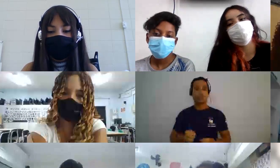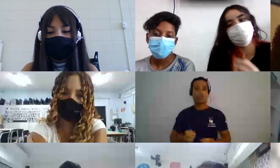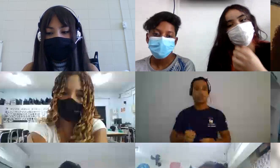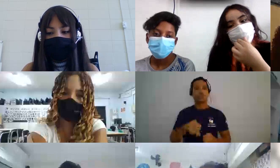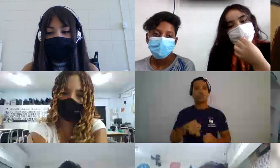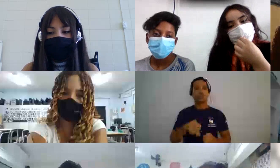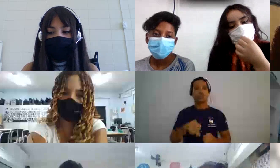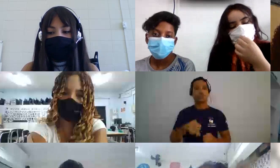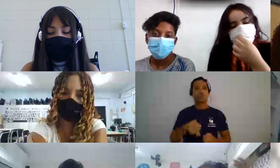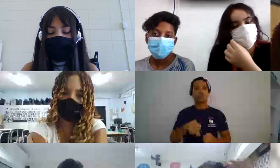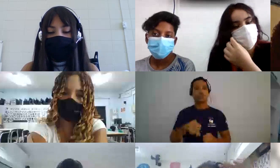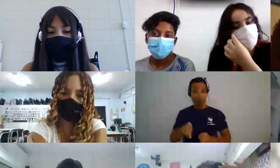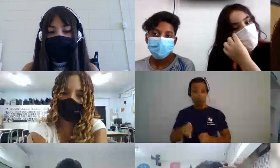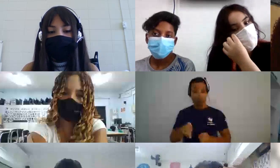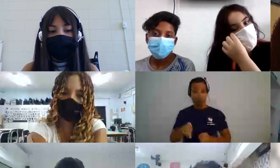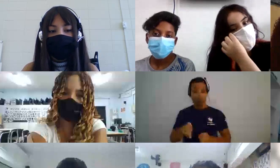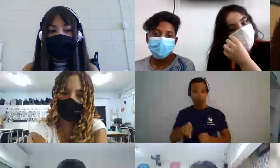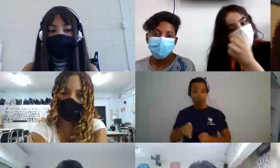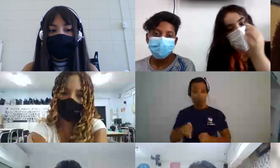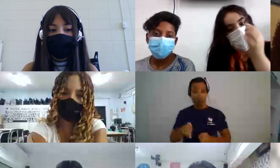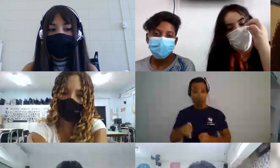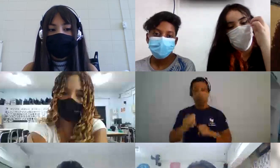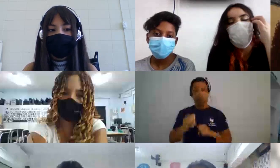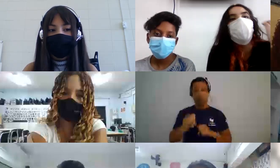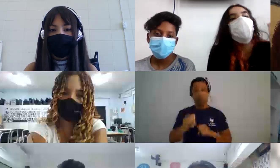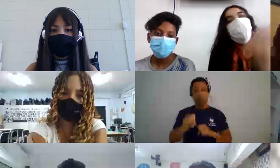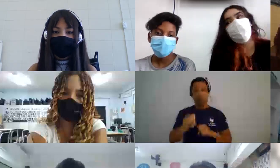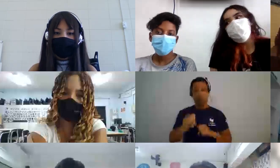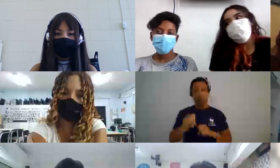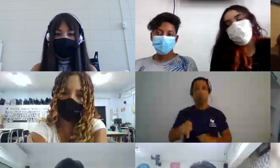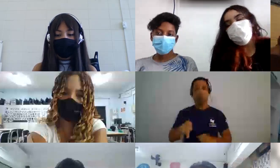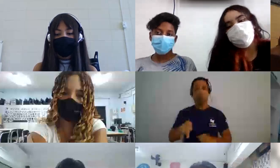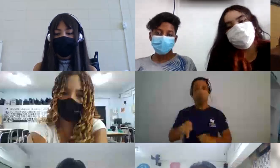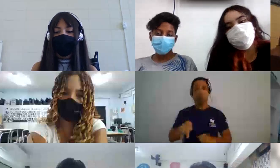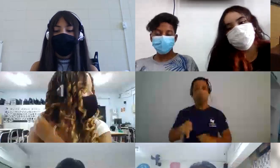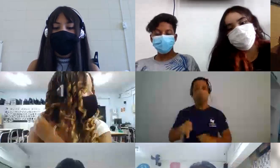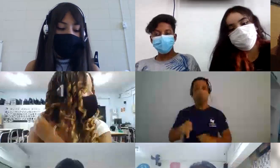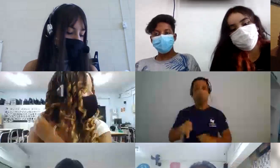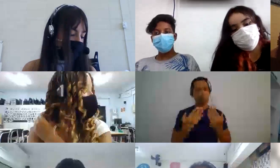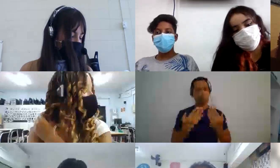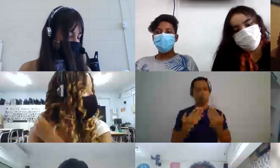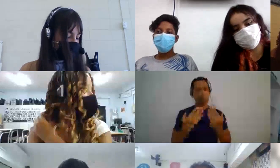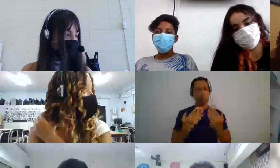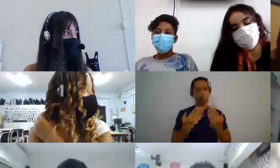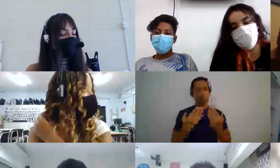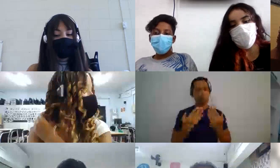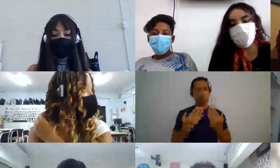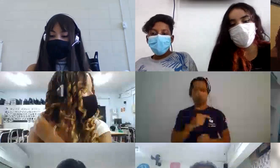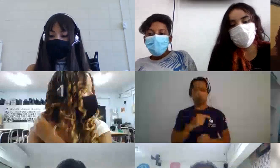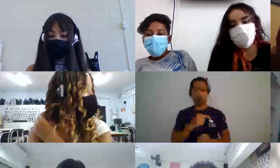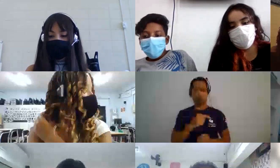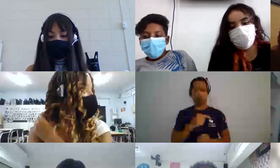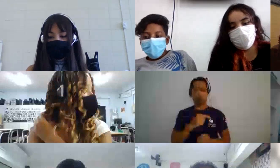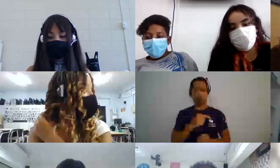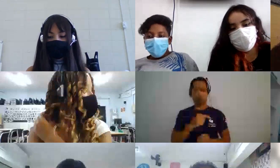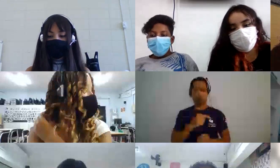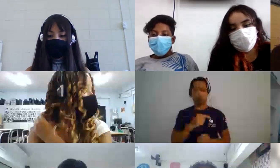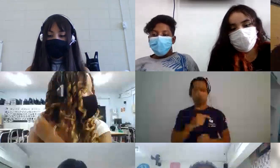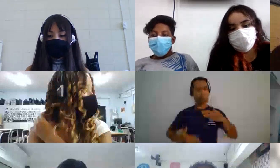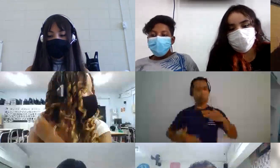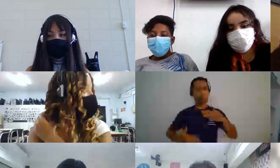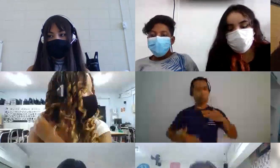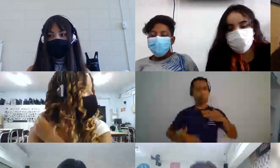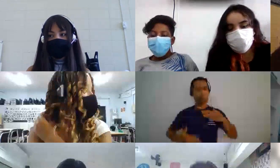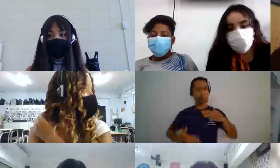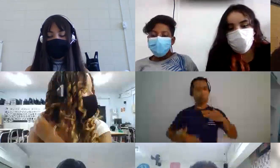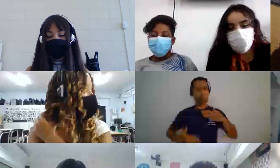ouvindo. Agora eu também falo com os educadores que estão me ouvindo. Se a gente conversar seriamente com essa molecada sobre as transformações do corpo. Porque às